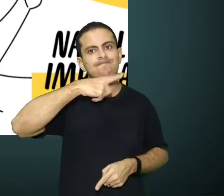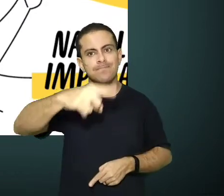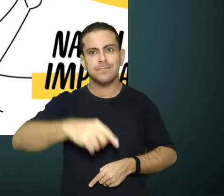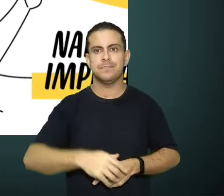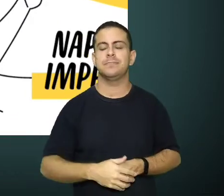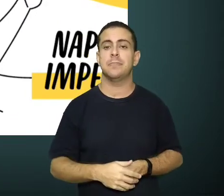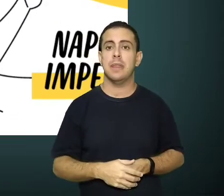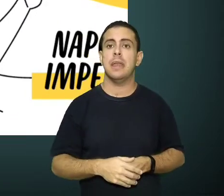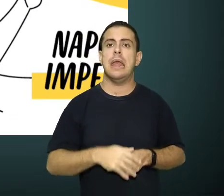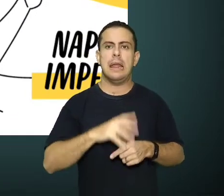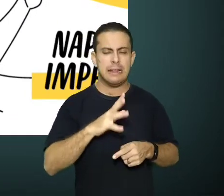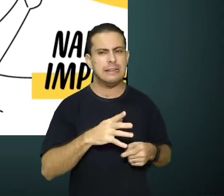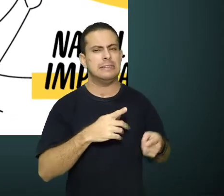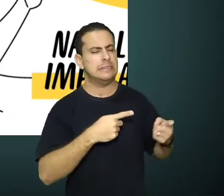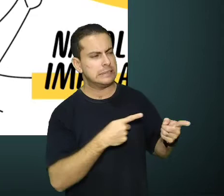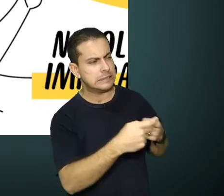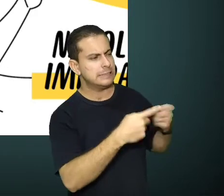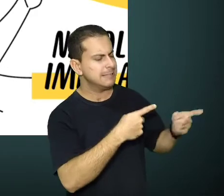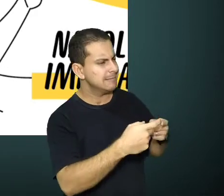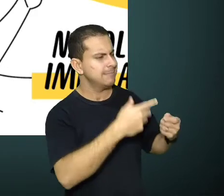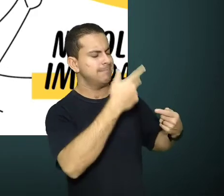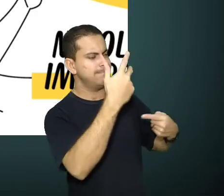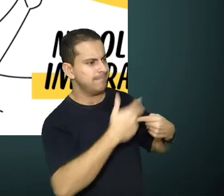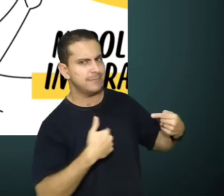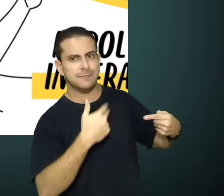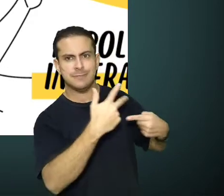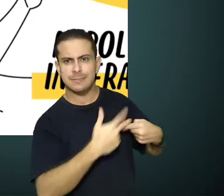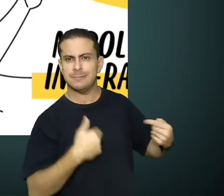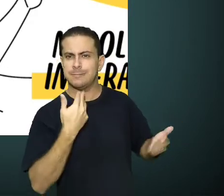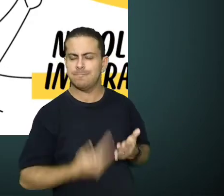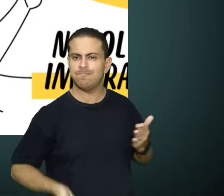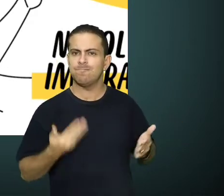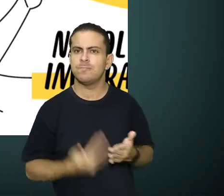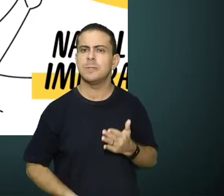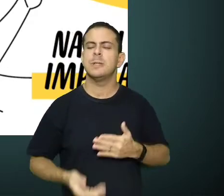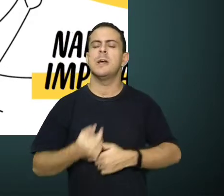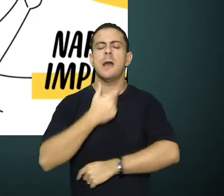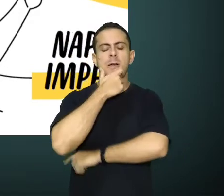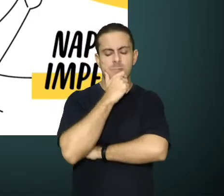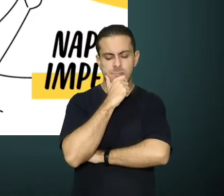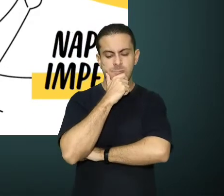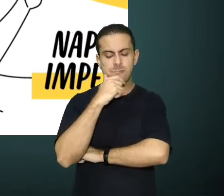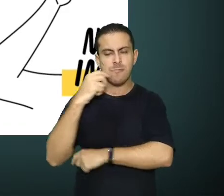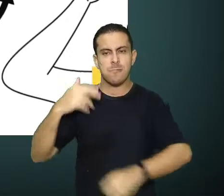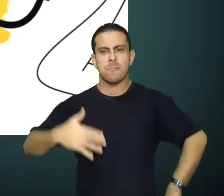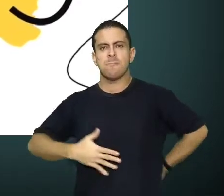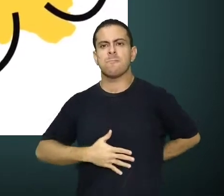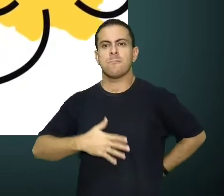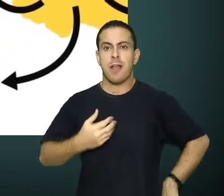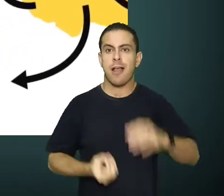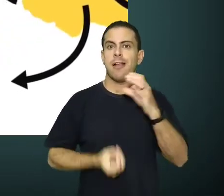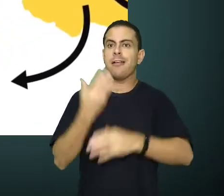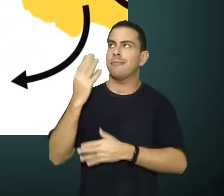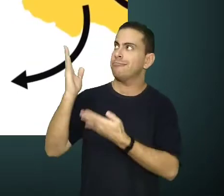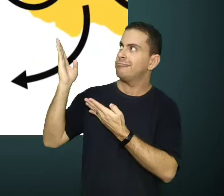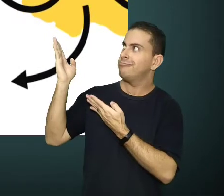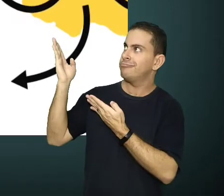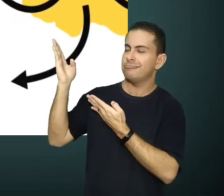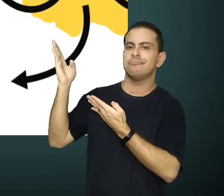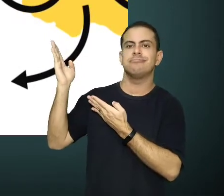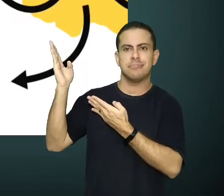governo. Depois de perder batalhas para os ingleses, a resposta de Napoleão foi a criação do